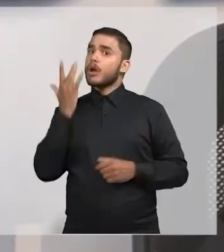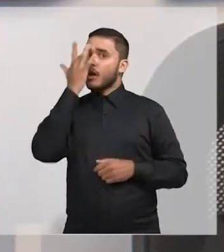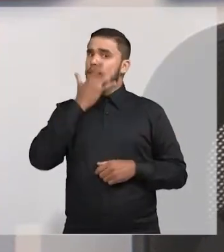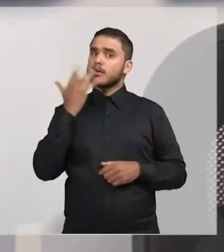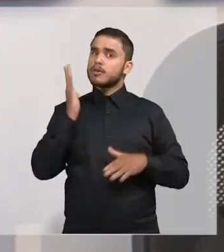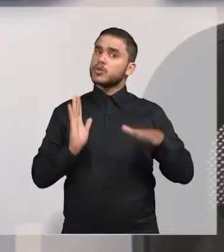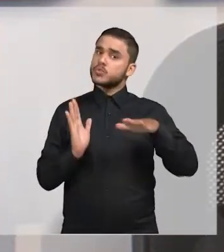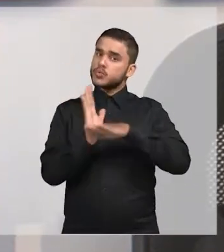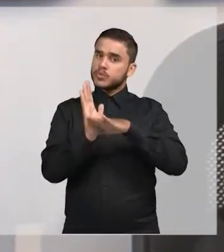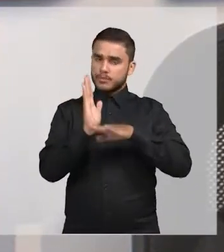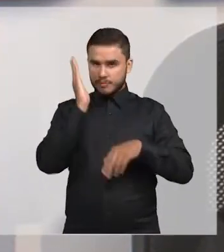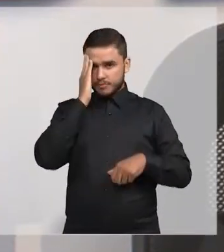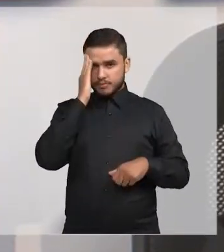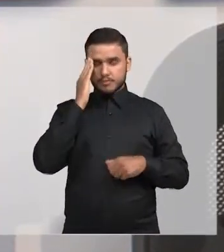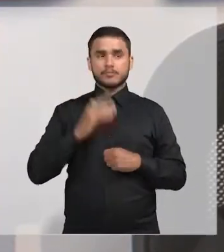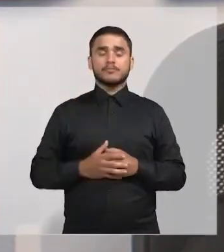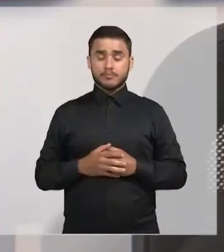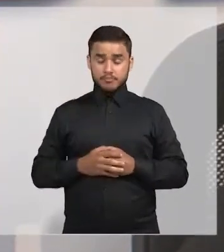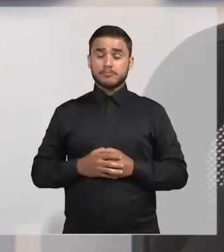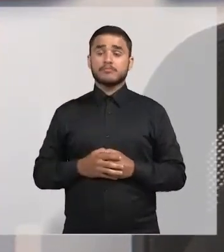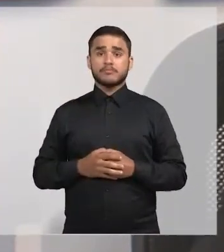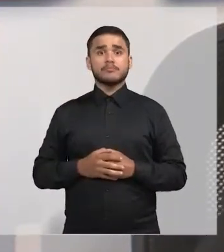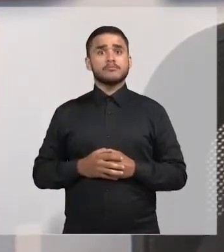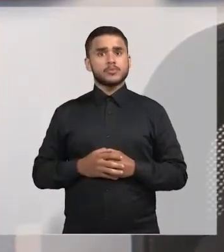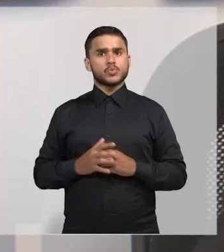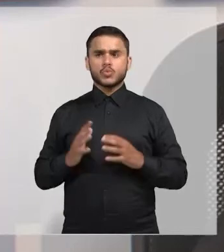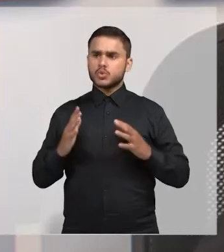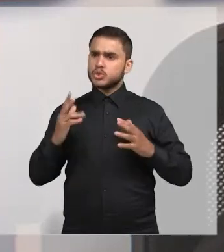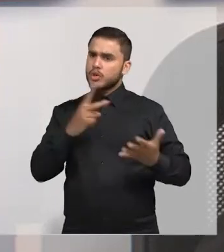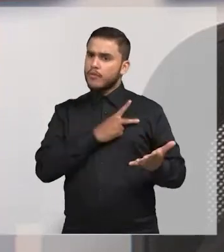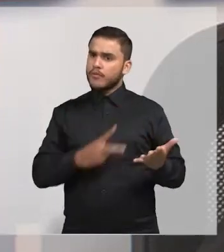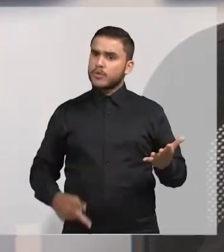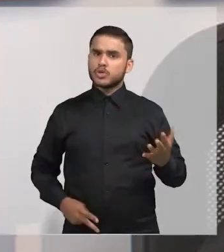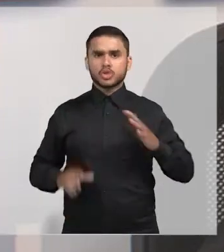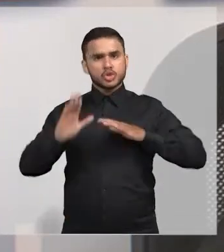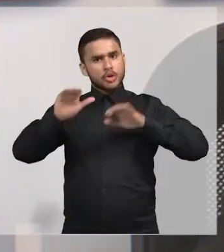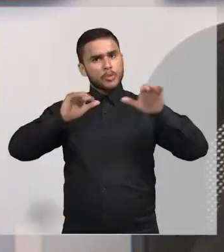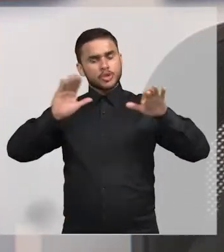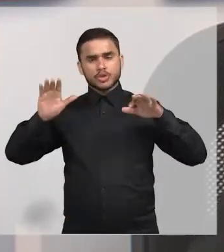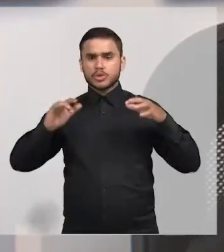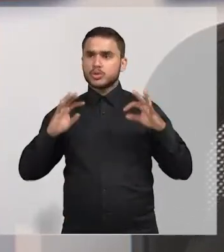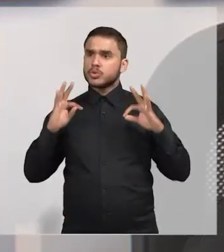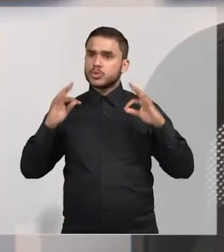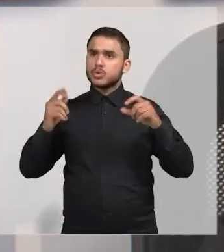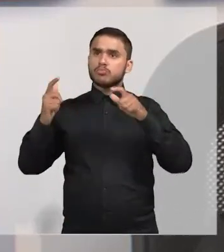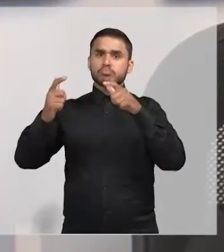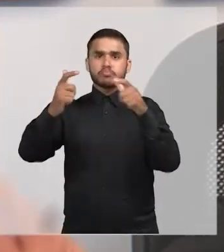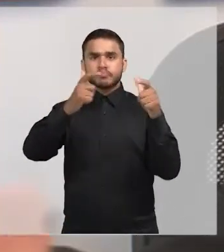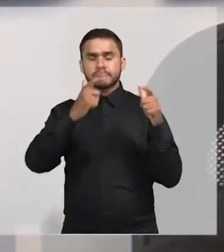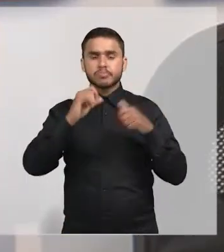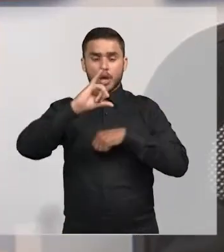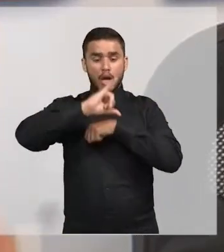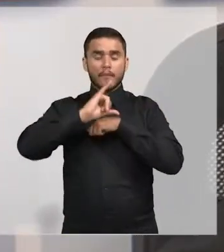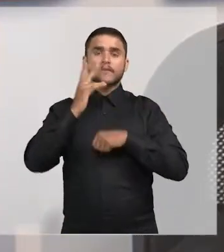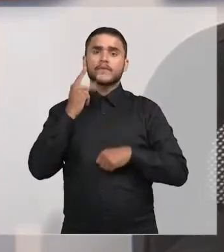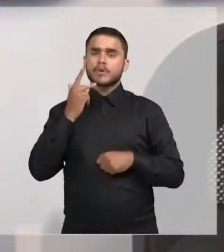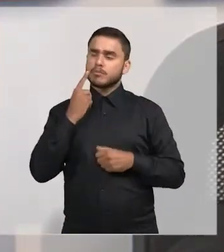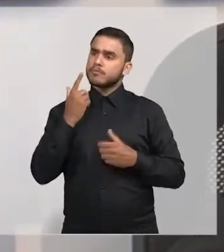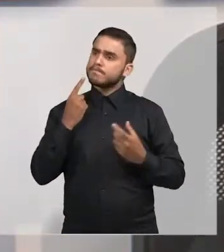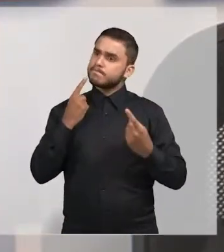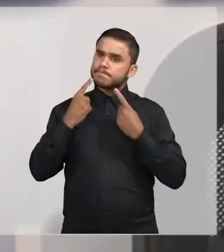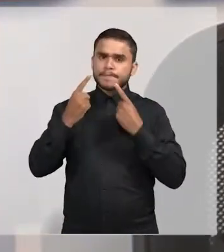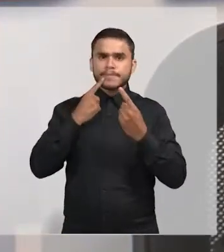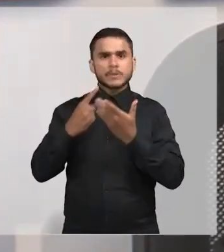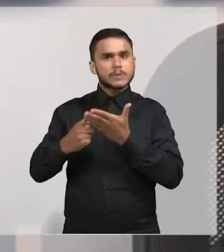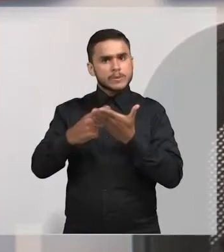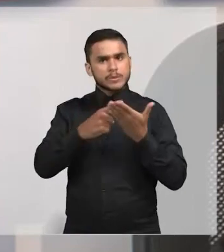interessante que ele reuniu os vereadores, as lideranças importantes na capital e dialogou e conversou e